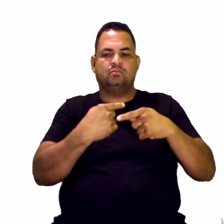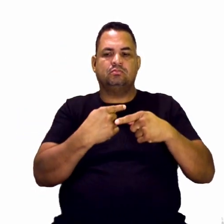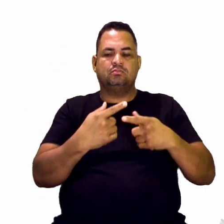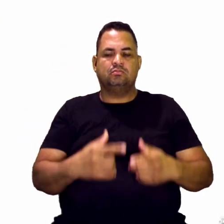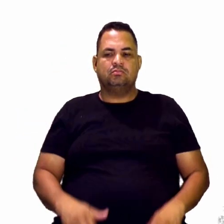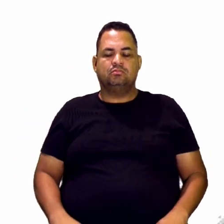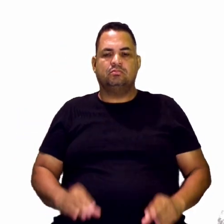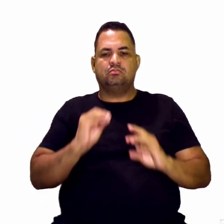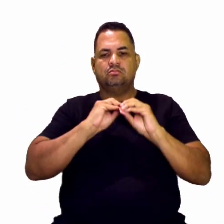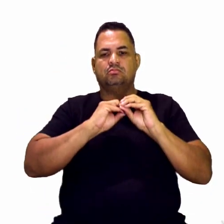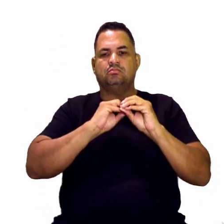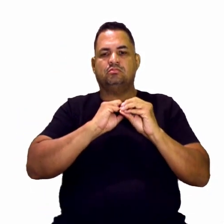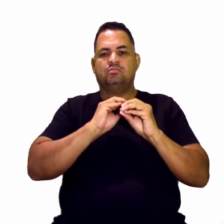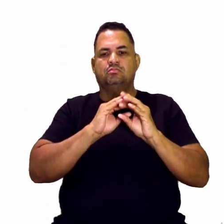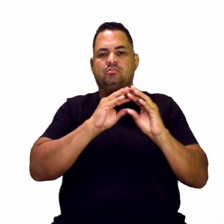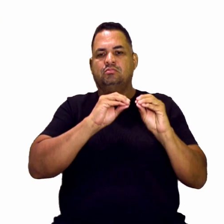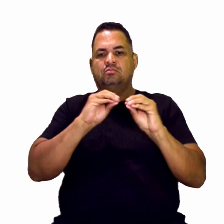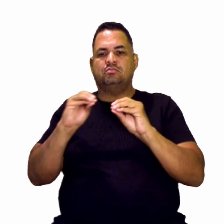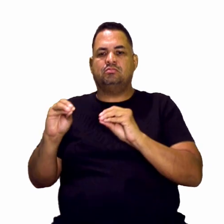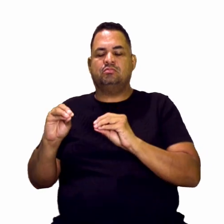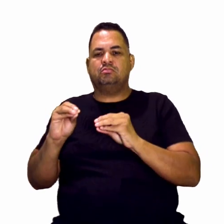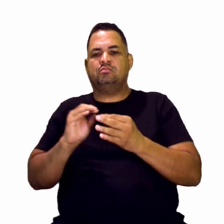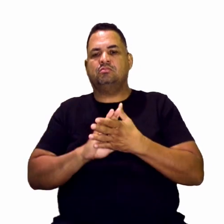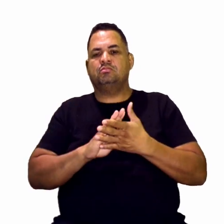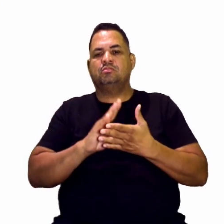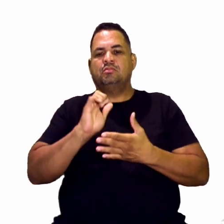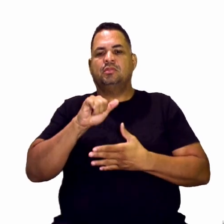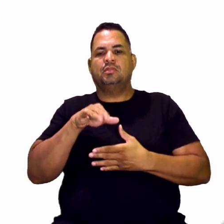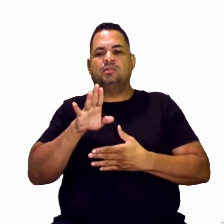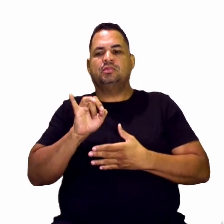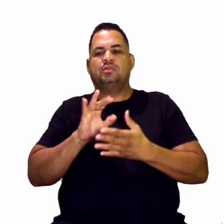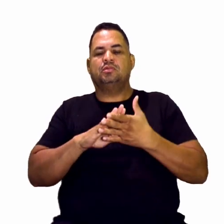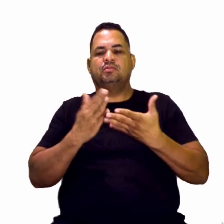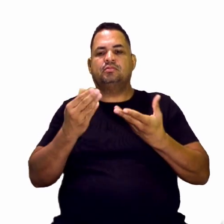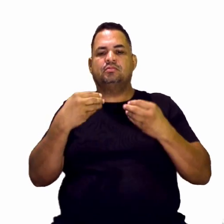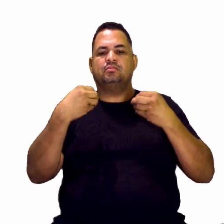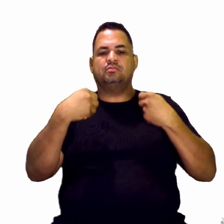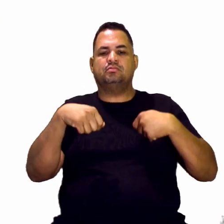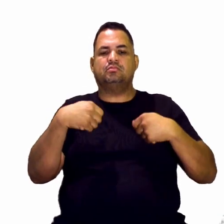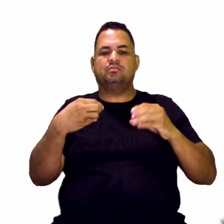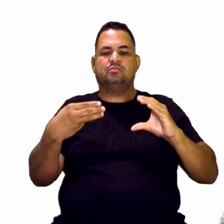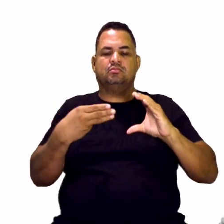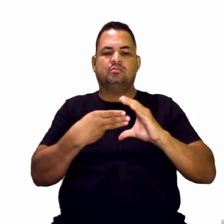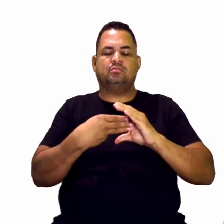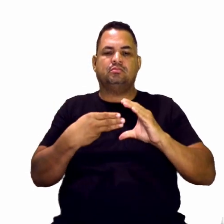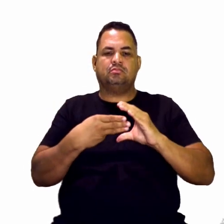Então, esse transporte pela membrana a gente chama de transporte ativo. Essa célula vai precisar